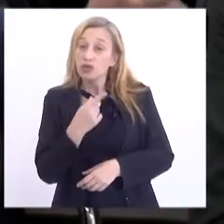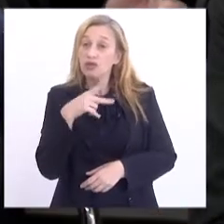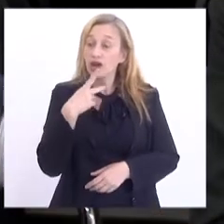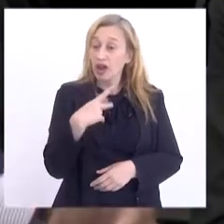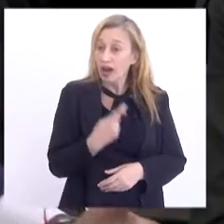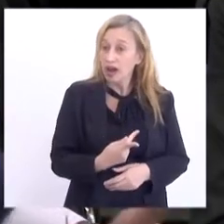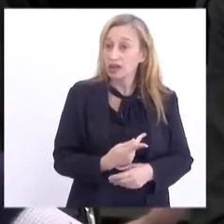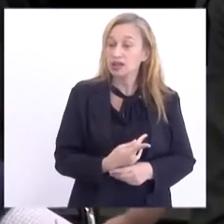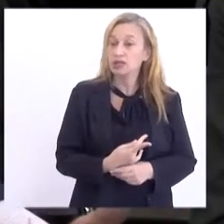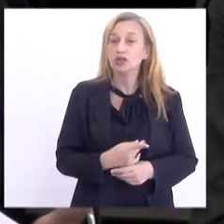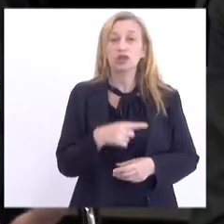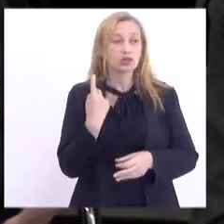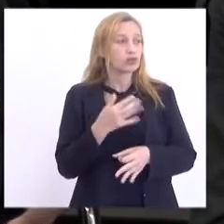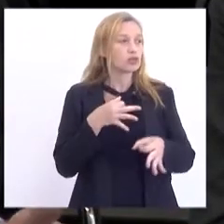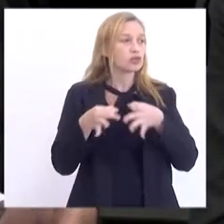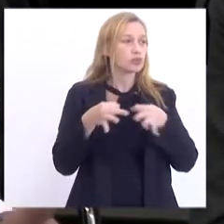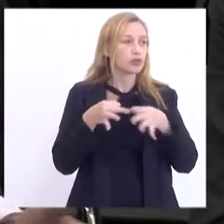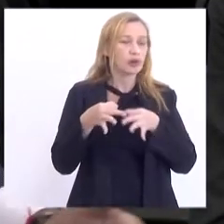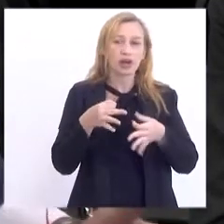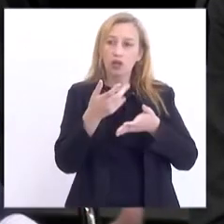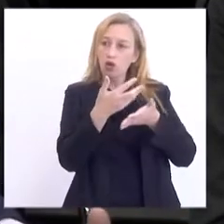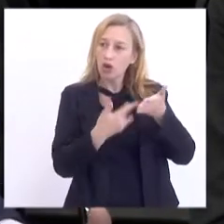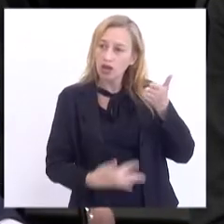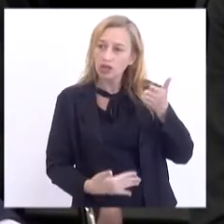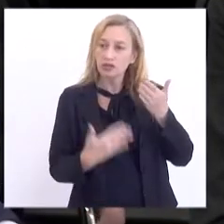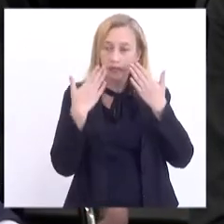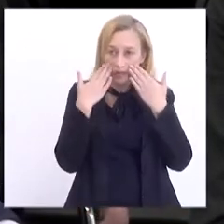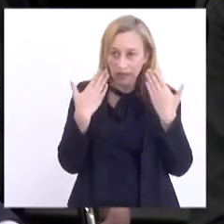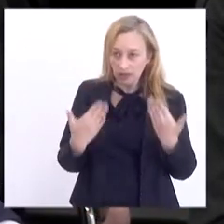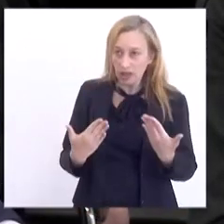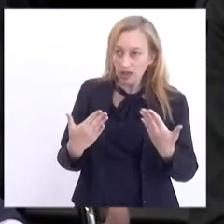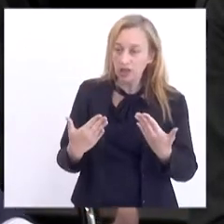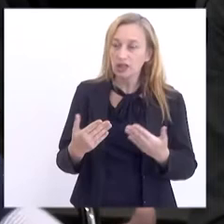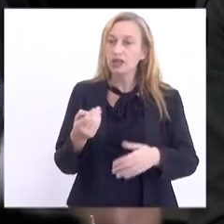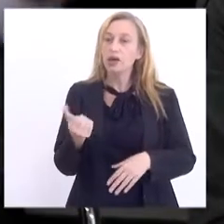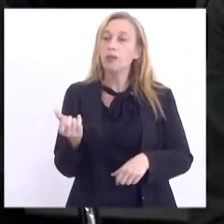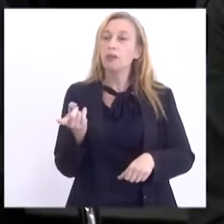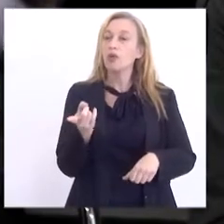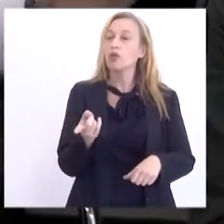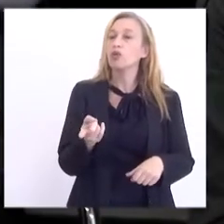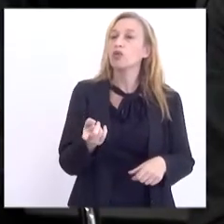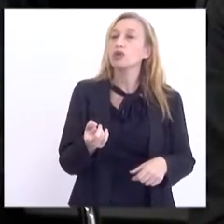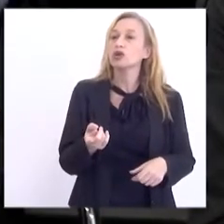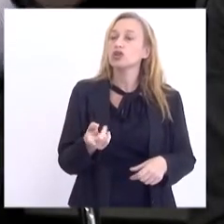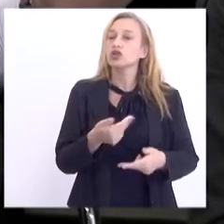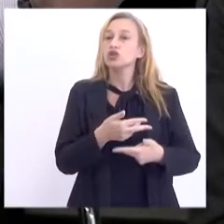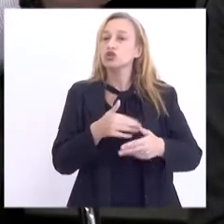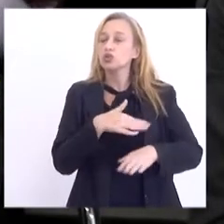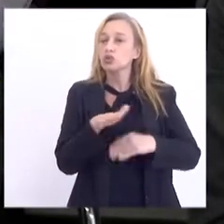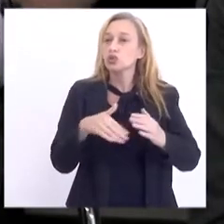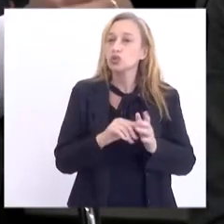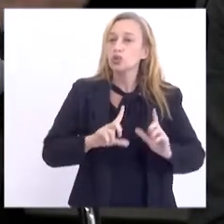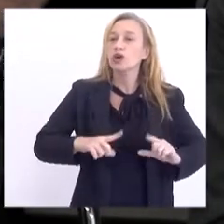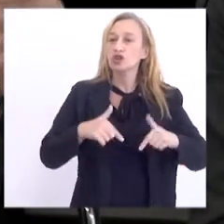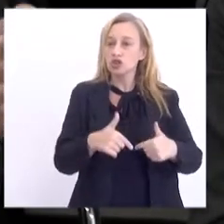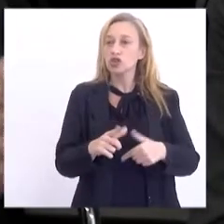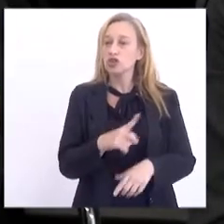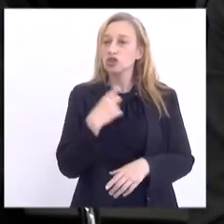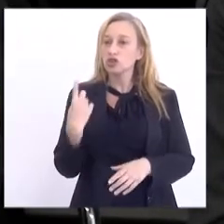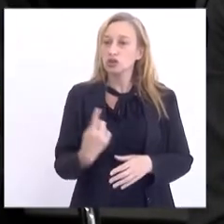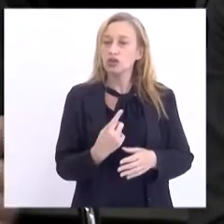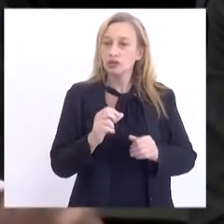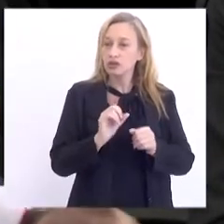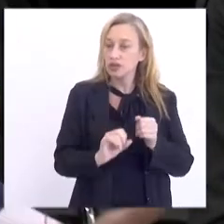e nós estamos preparando uma lista que vai aparecer apresentado daqui a pouco de todas as ações que nós